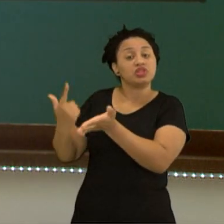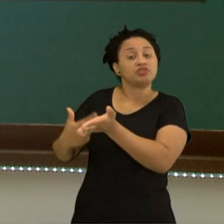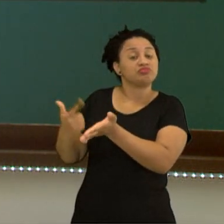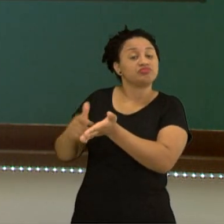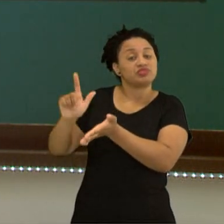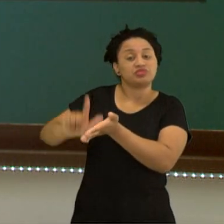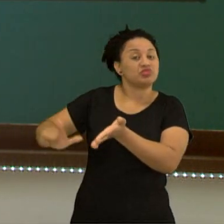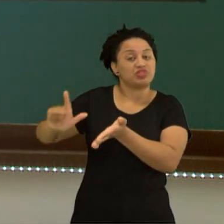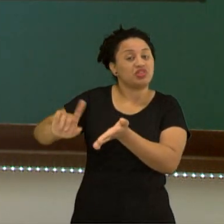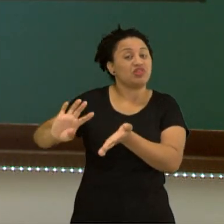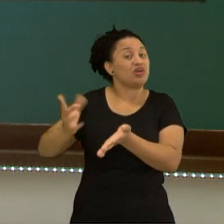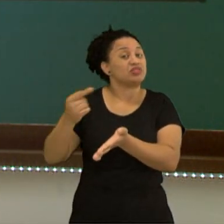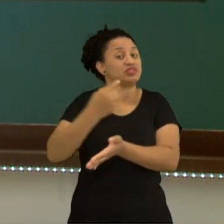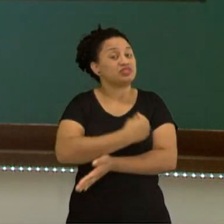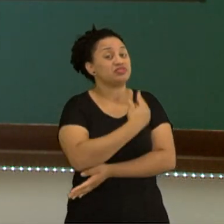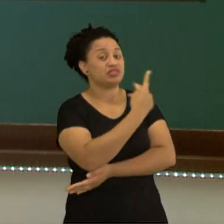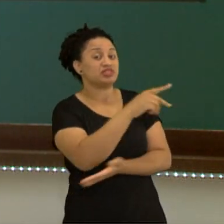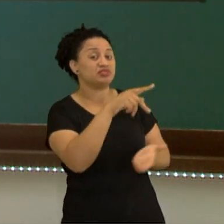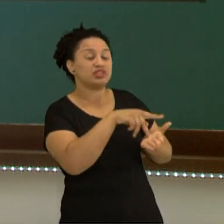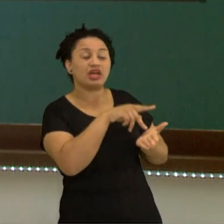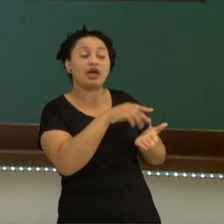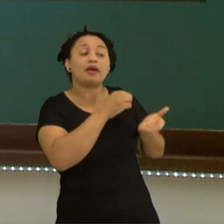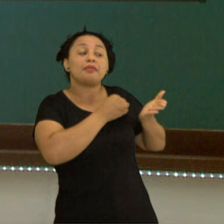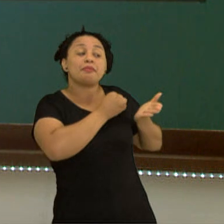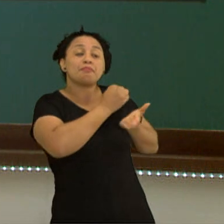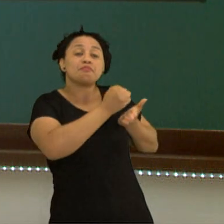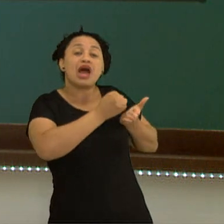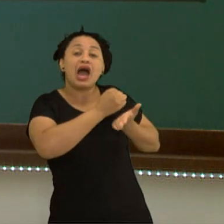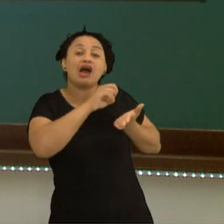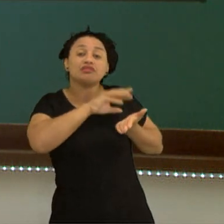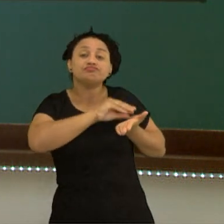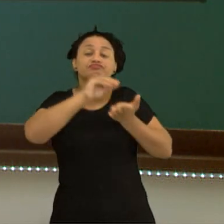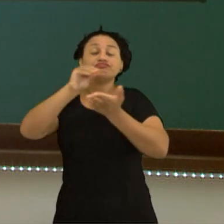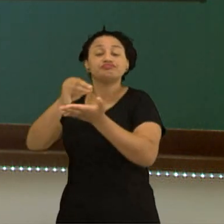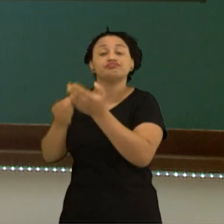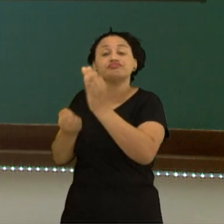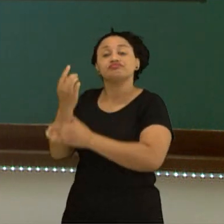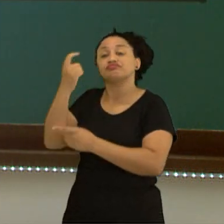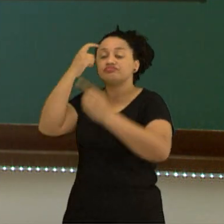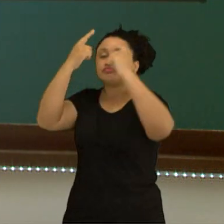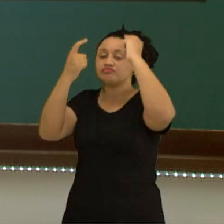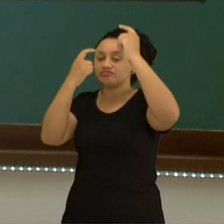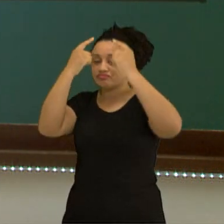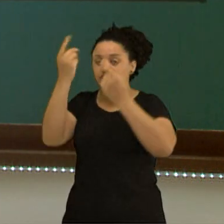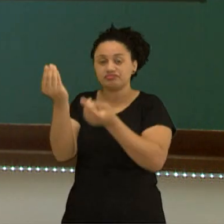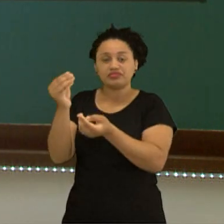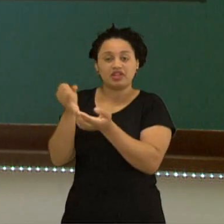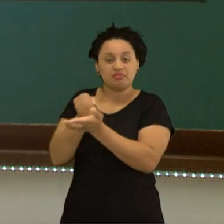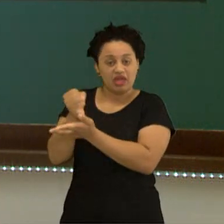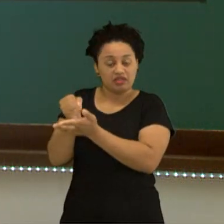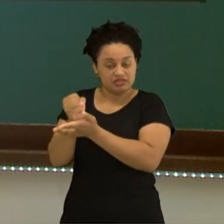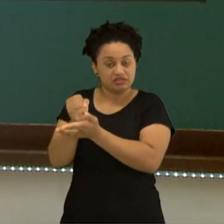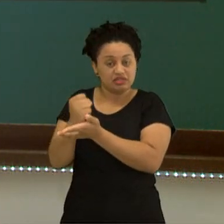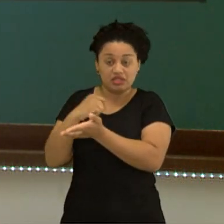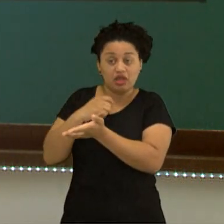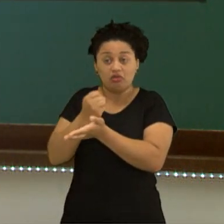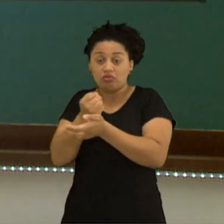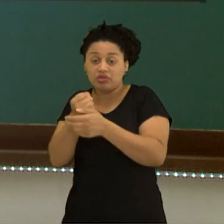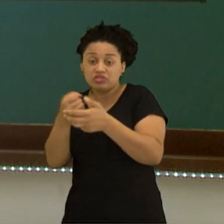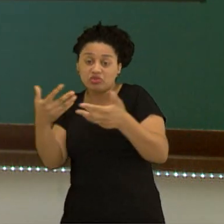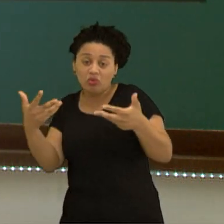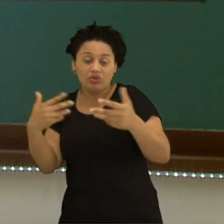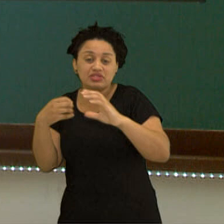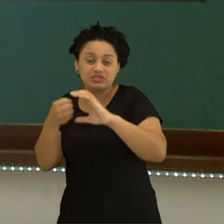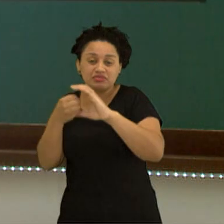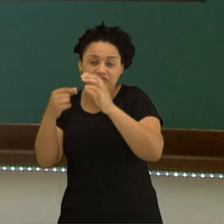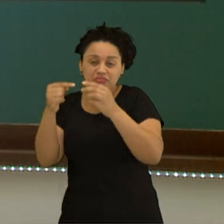uma biografia, e sim uma inspiração. Então tem traços daquela pessoa na obra, não toda a vida dela. E isso não é algo